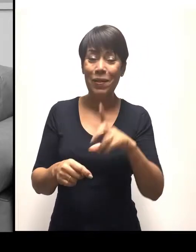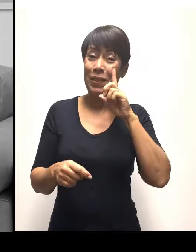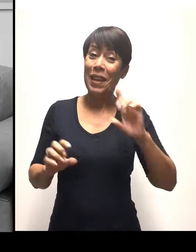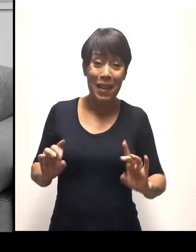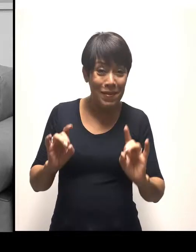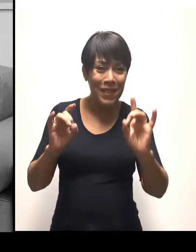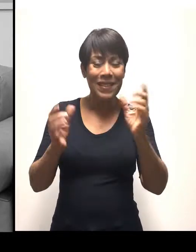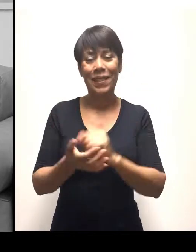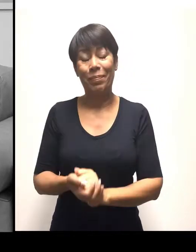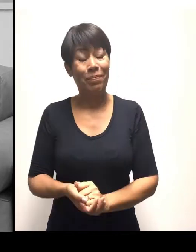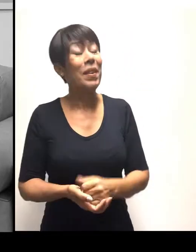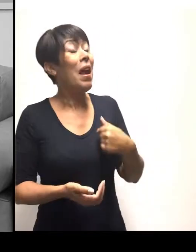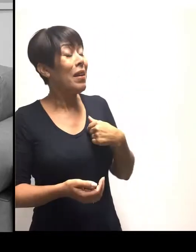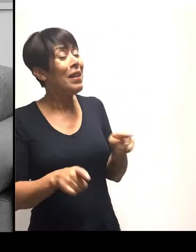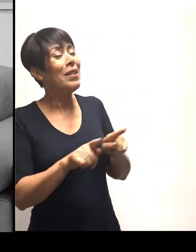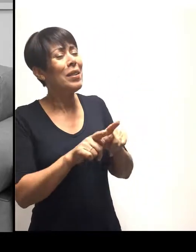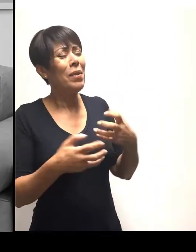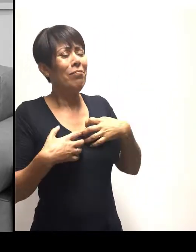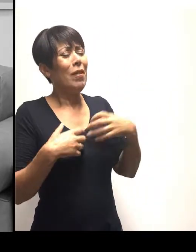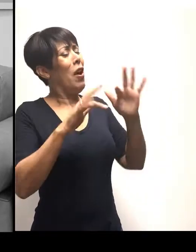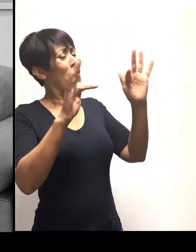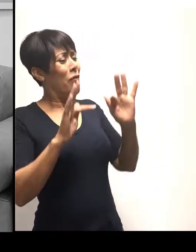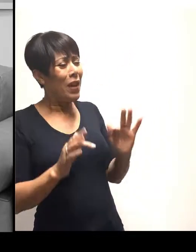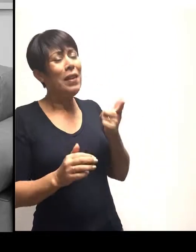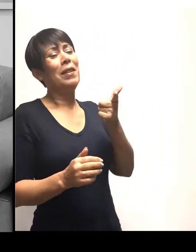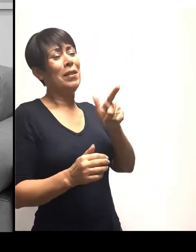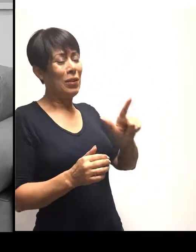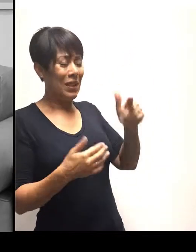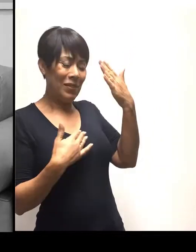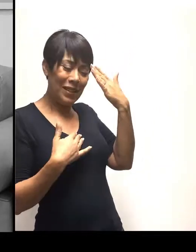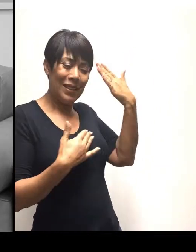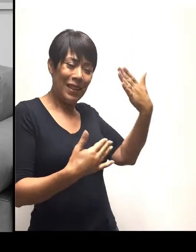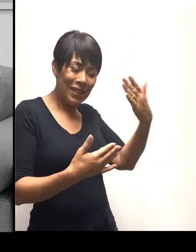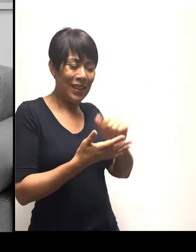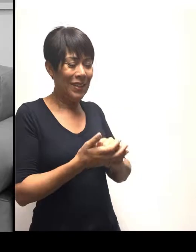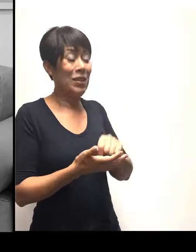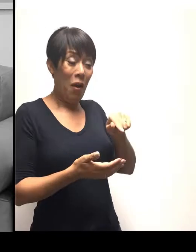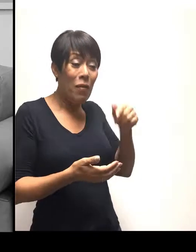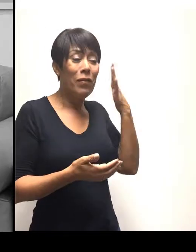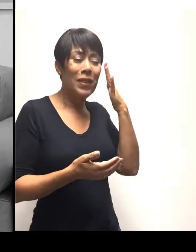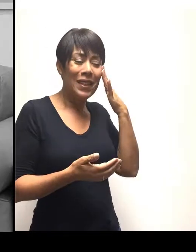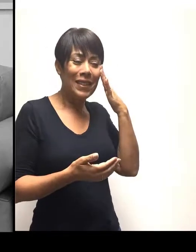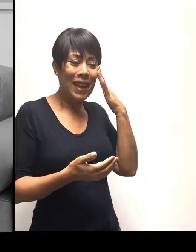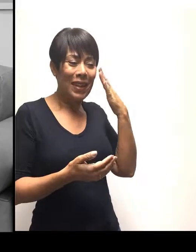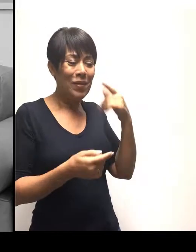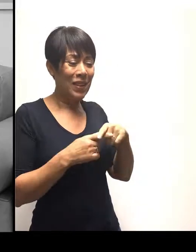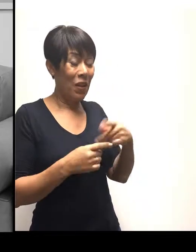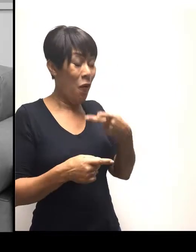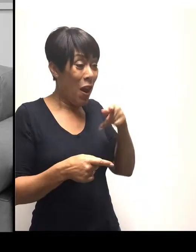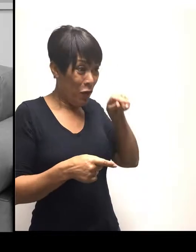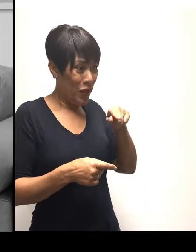especial. Pois é, e eu fico assim super feliz, mais uma vez te agradeço, né? Você sabe que eu te chamei de